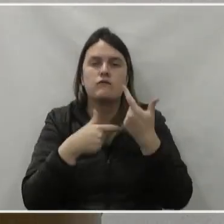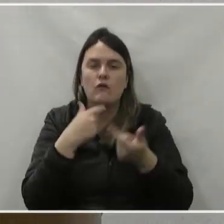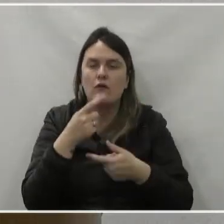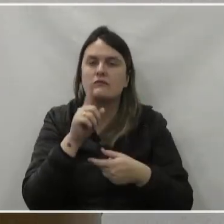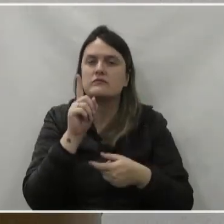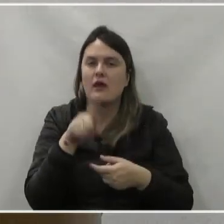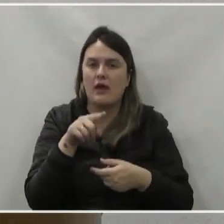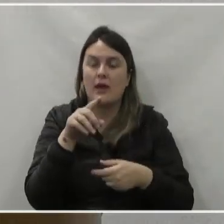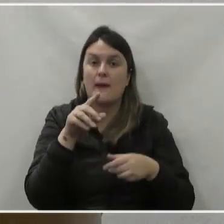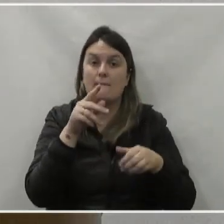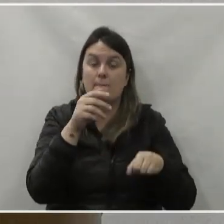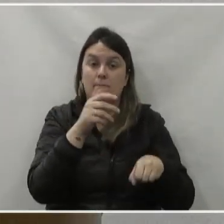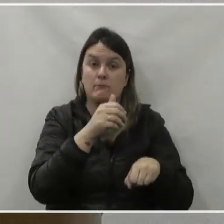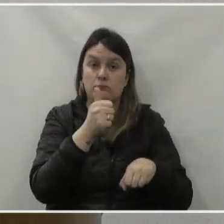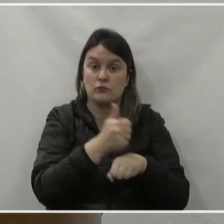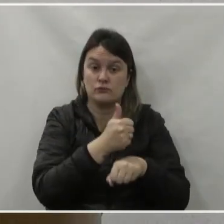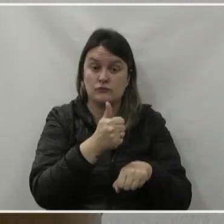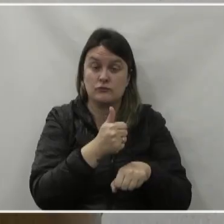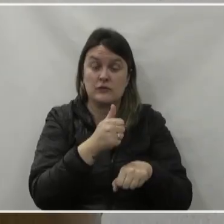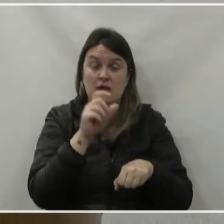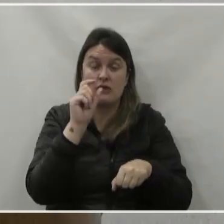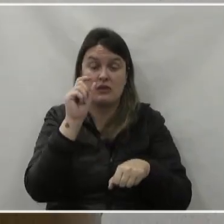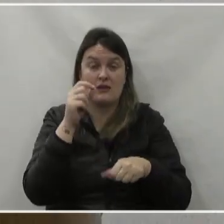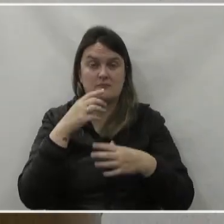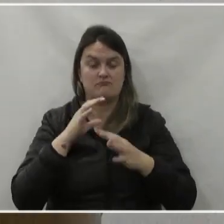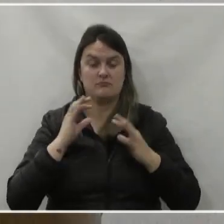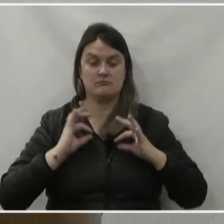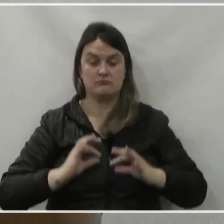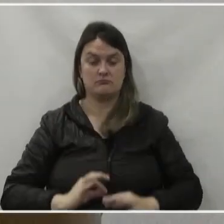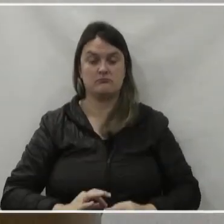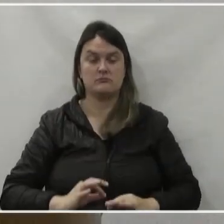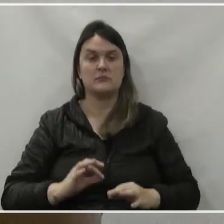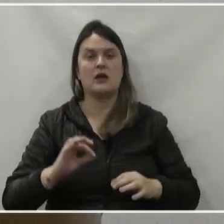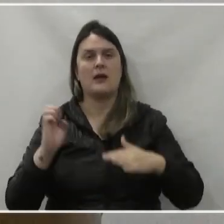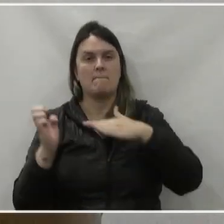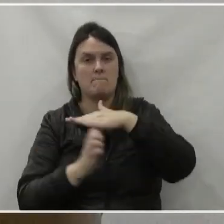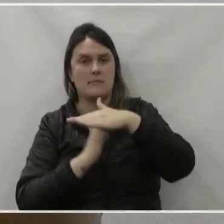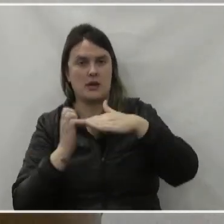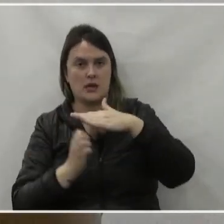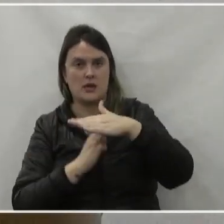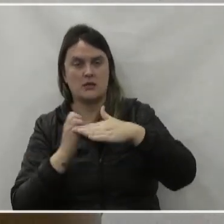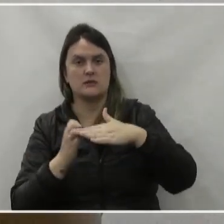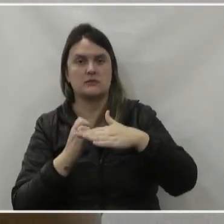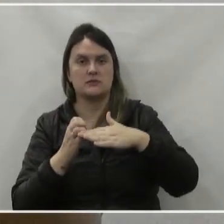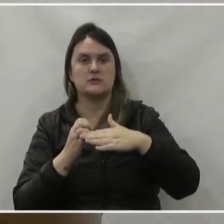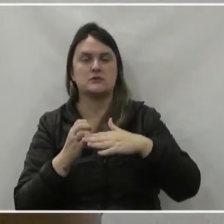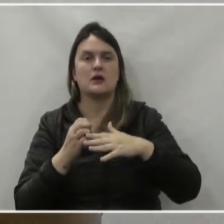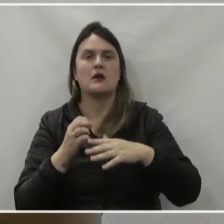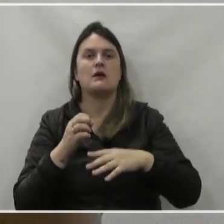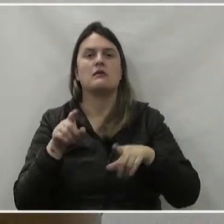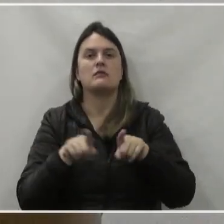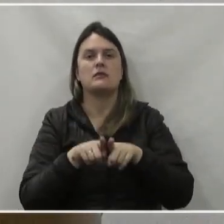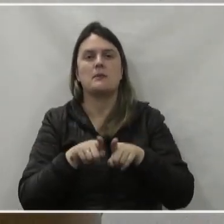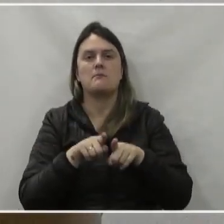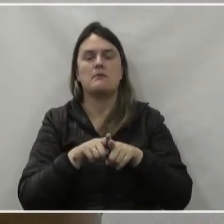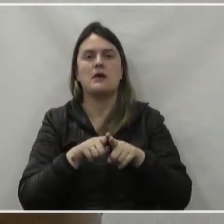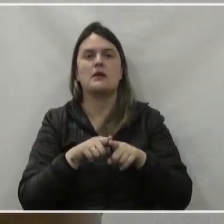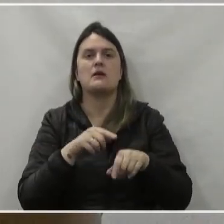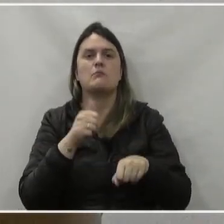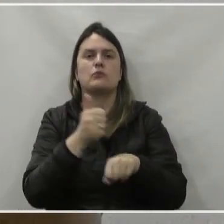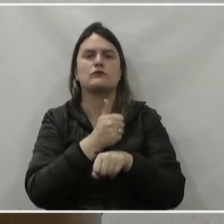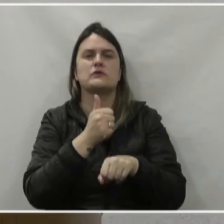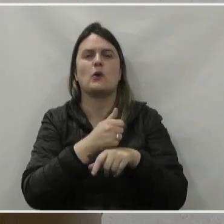a dos especialistas de terno, das fundações empresariais e de influencers educacionais que jamais